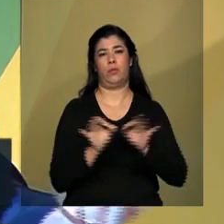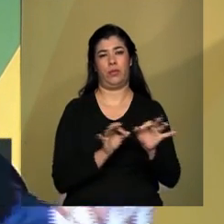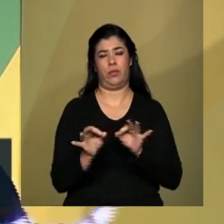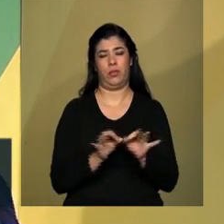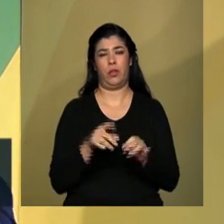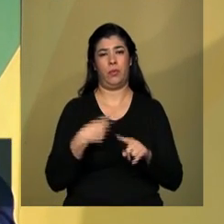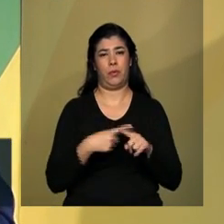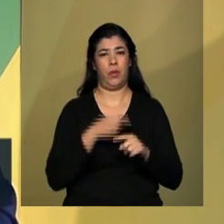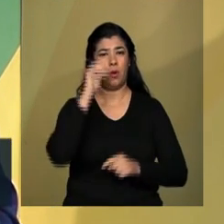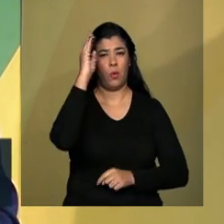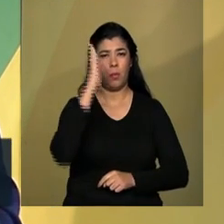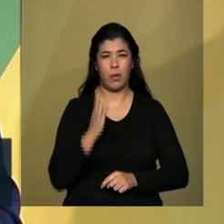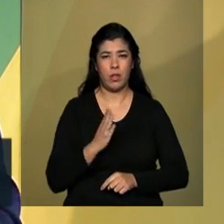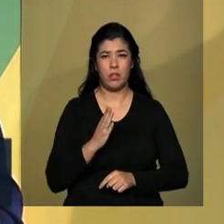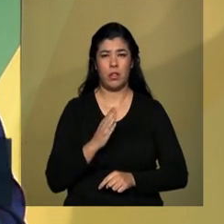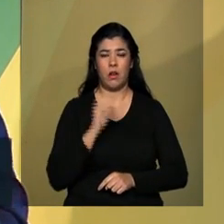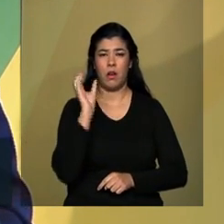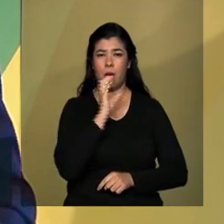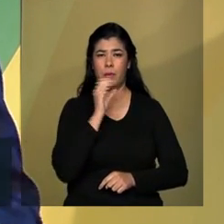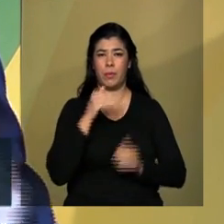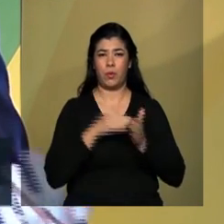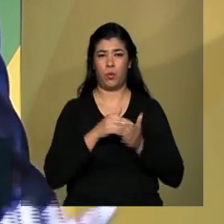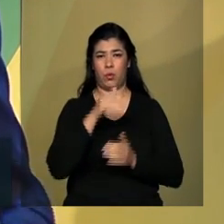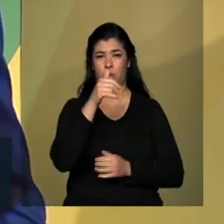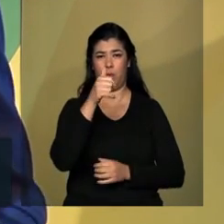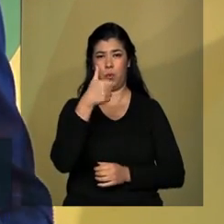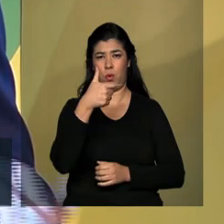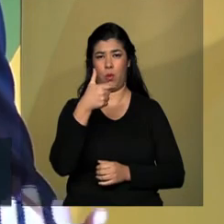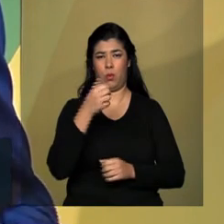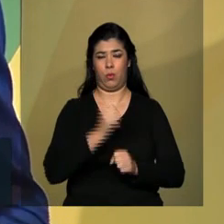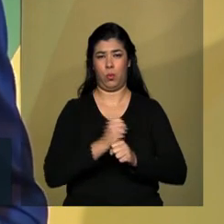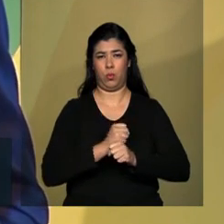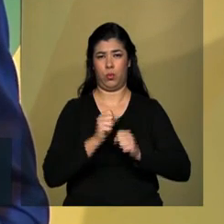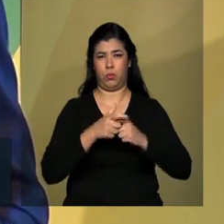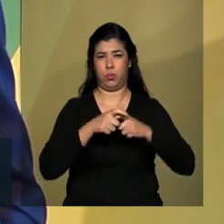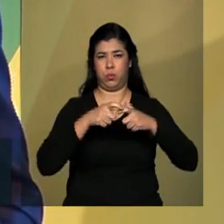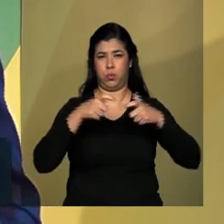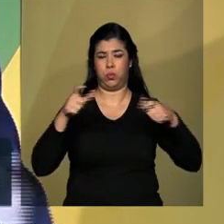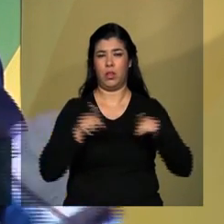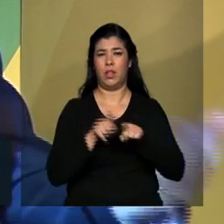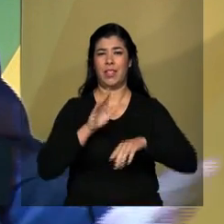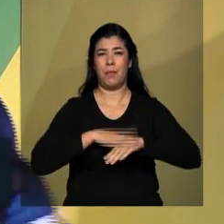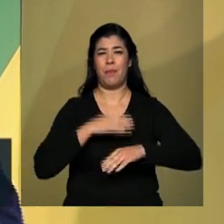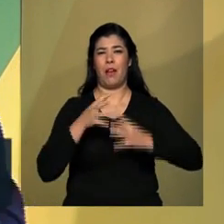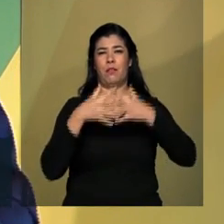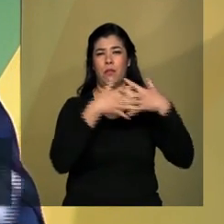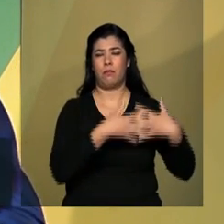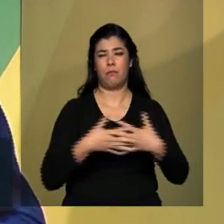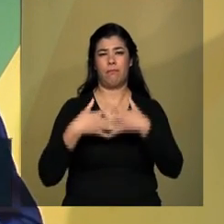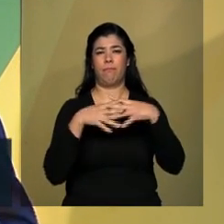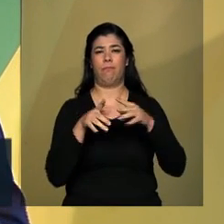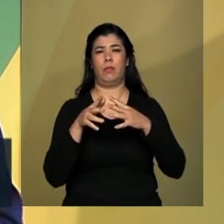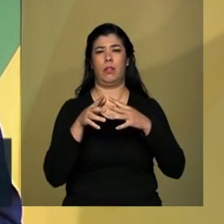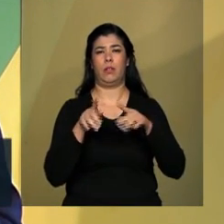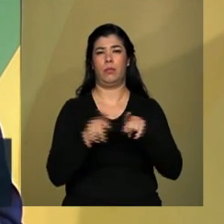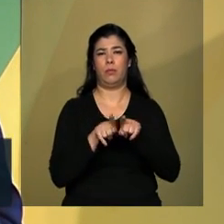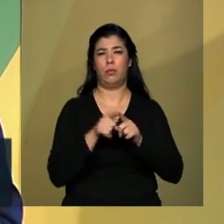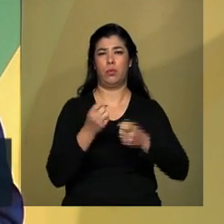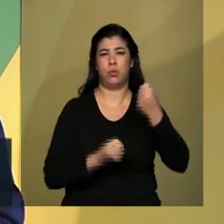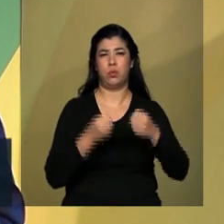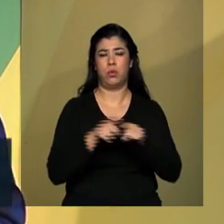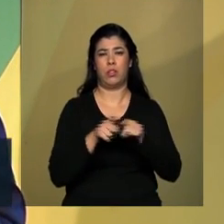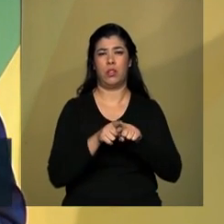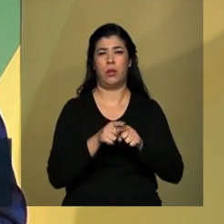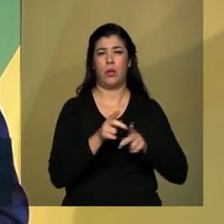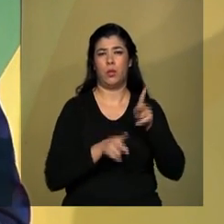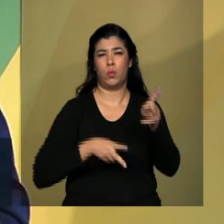cresceu rapidamente nestes últimos 12 anos, então temos mais carros e caminhões, trens, usando a